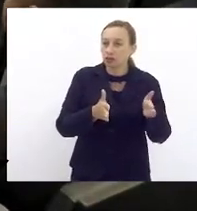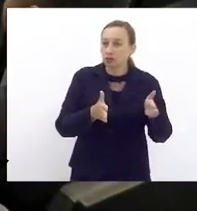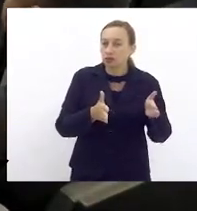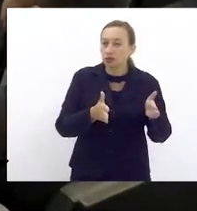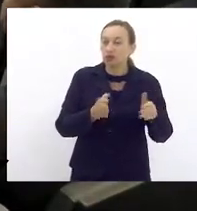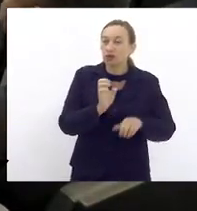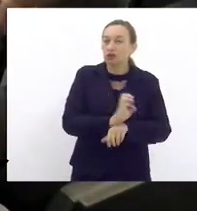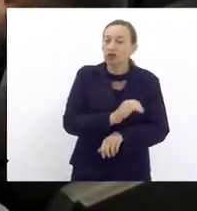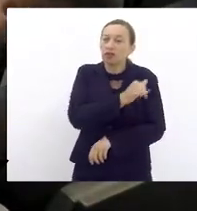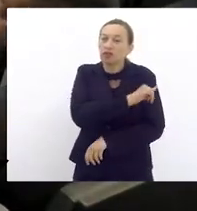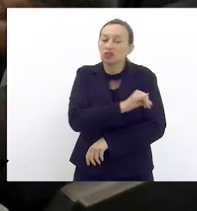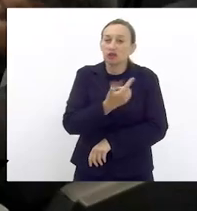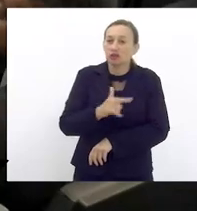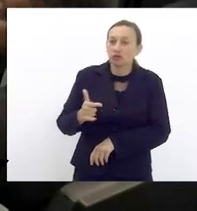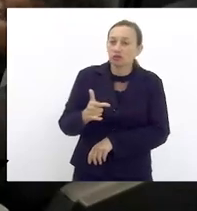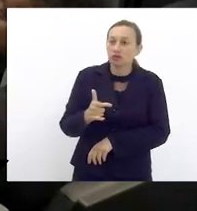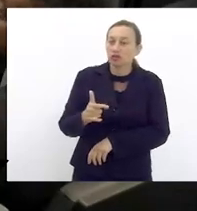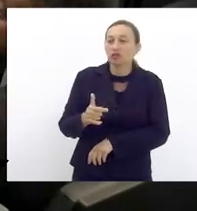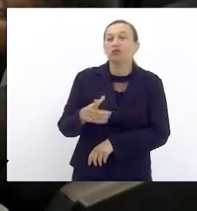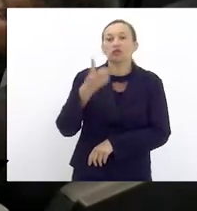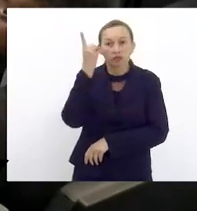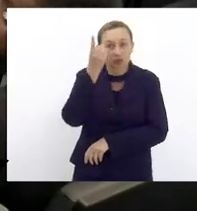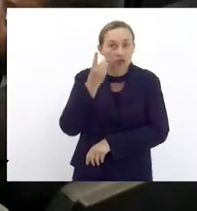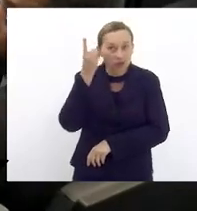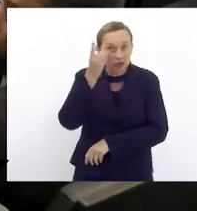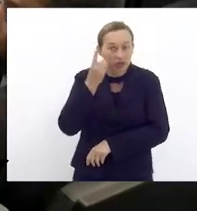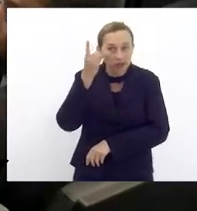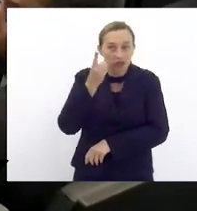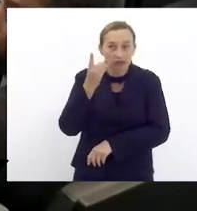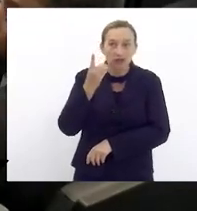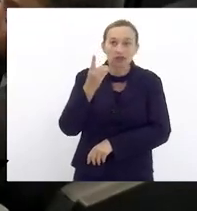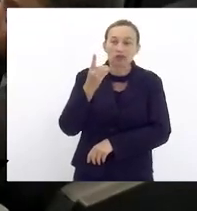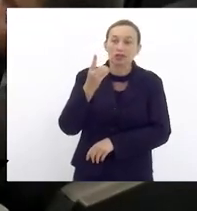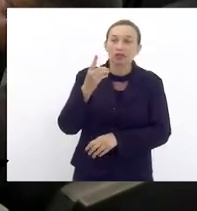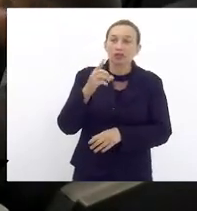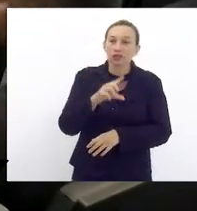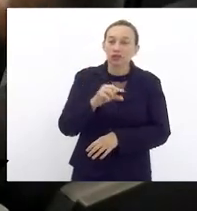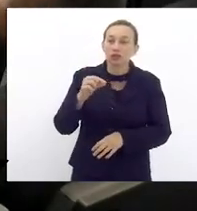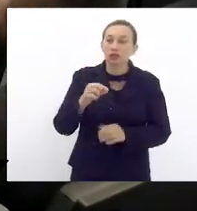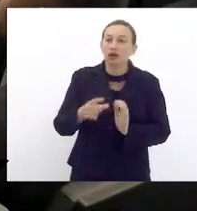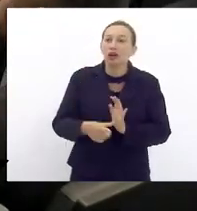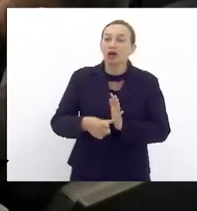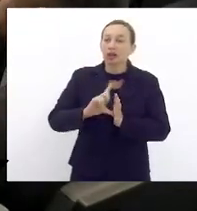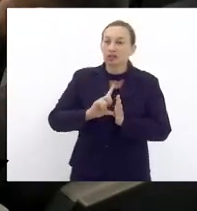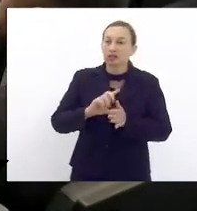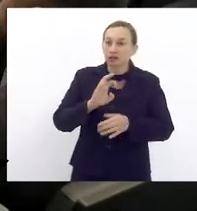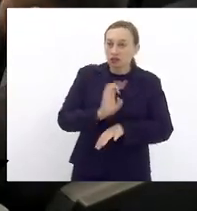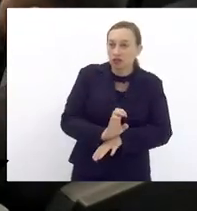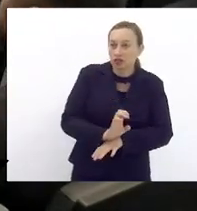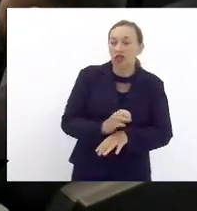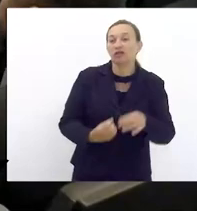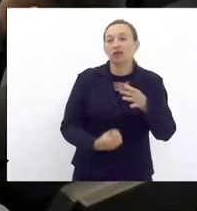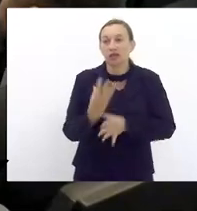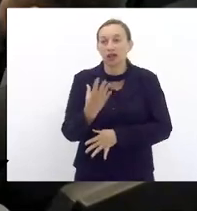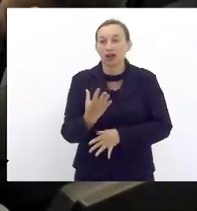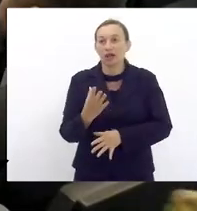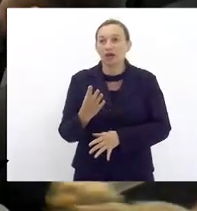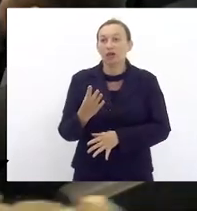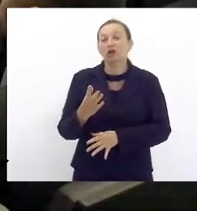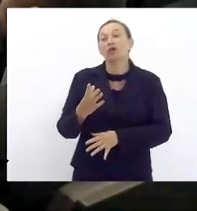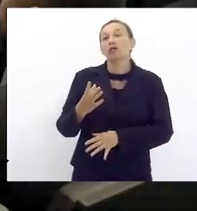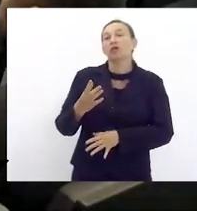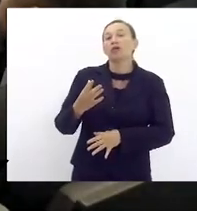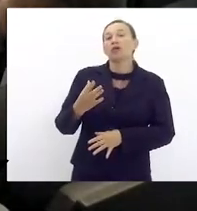o Estado do Rio de Janeiro não tinha ainda então tem aqueles deputados que foram deputados antes do Estado existia isso o link ainda não chegou ali